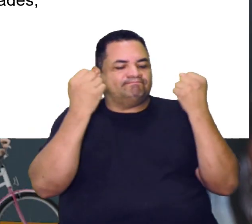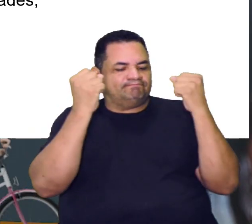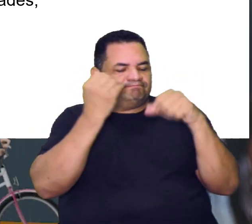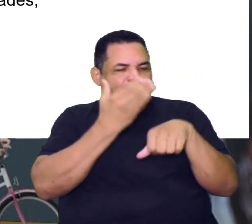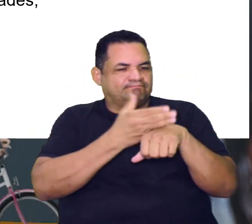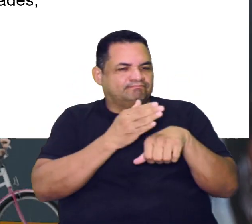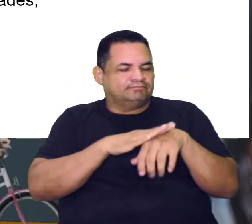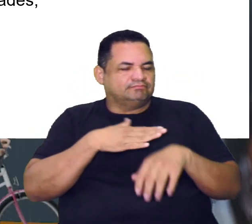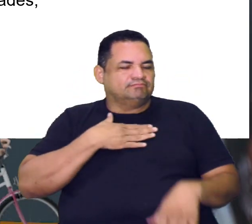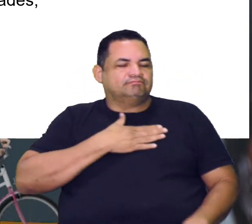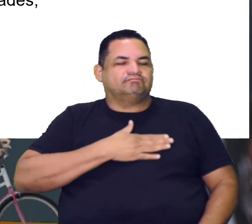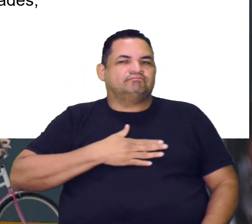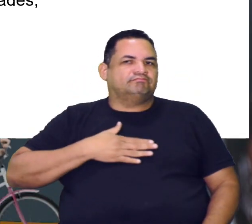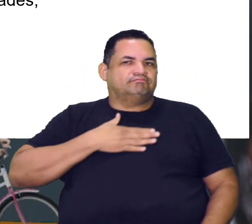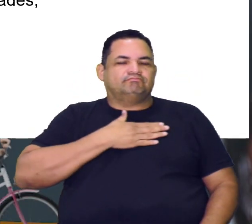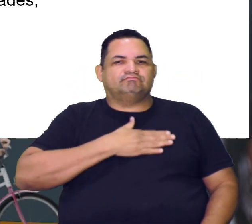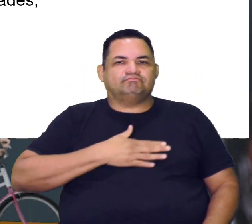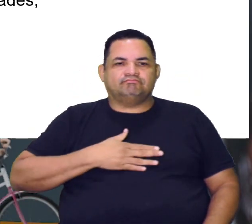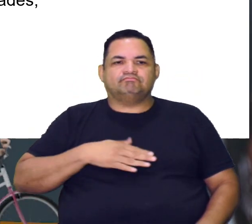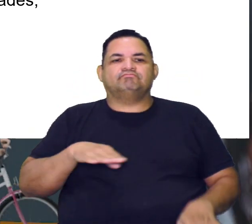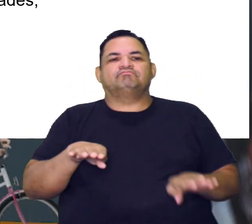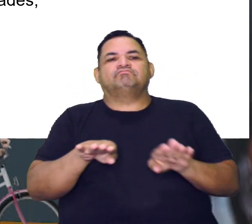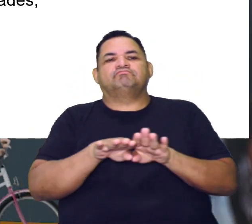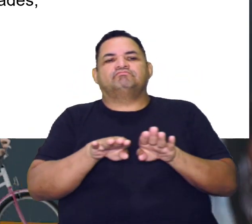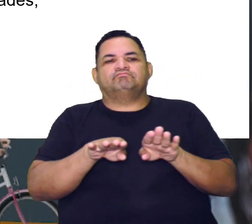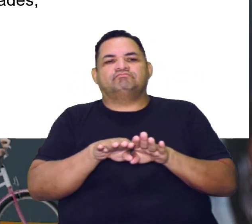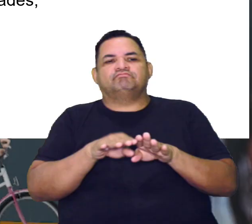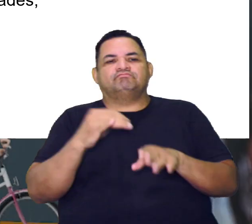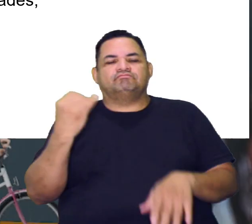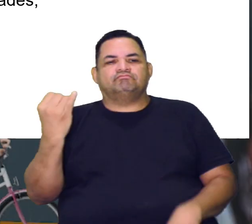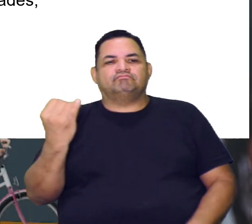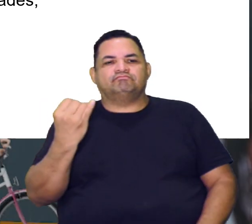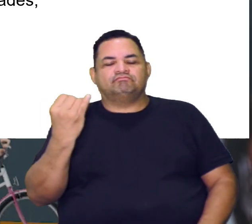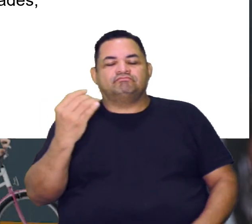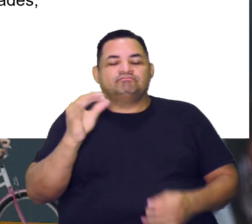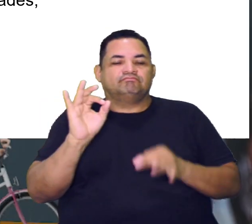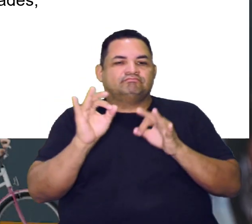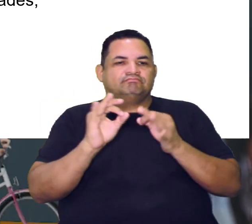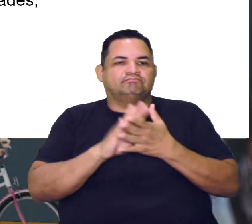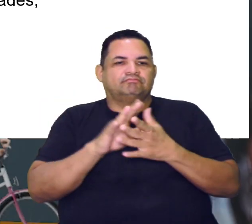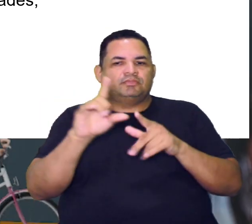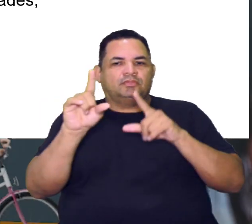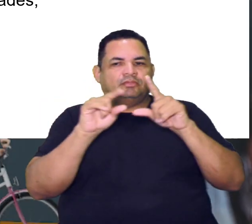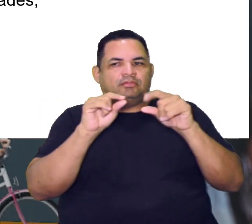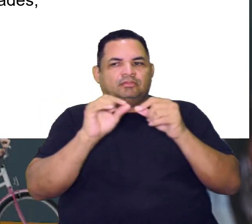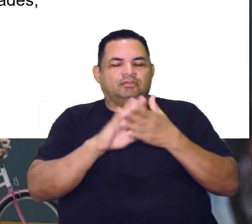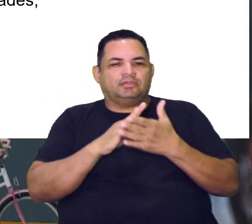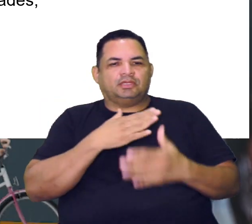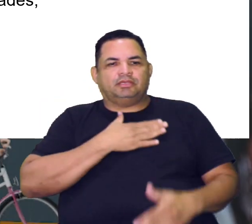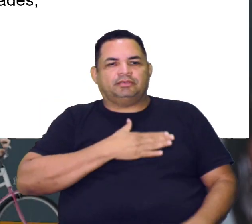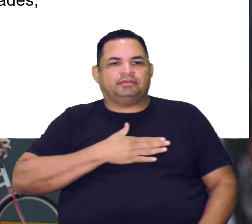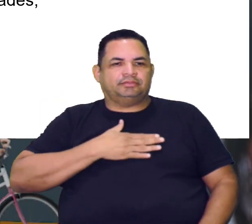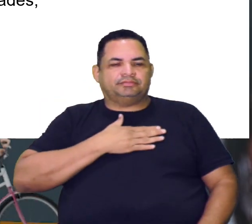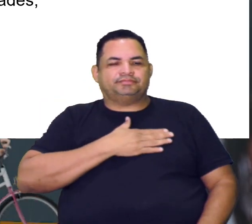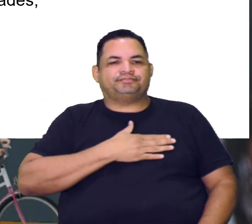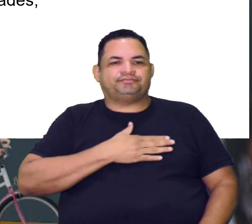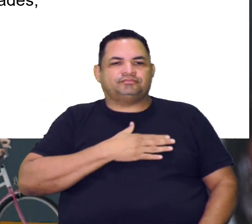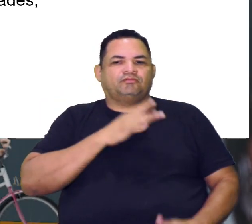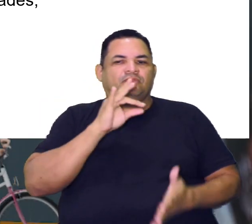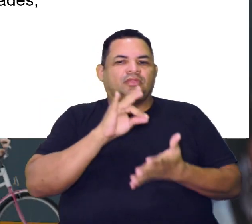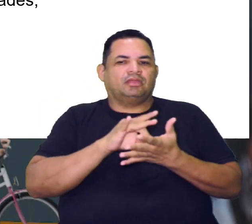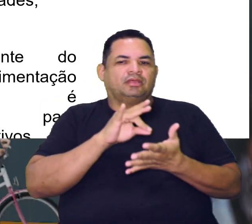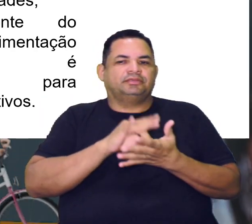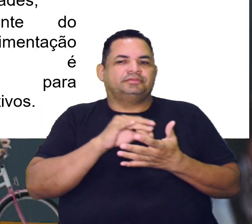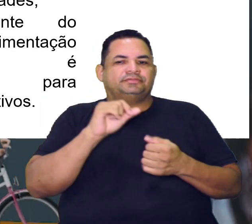prazer em realizar esses exercícios, que também é muito importante. Então, faça uma escolha aí de algo que você goste muito,